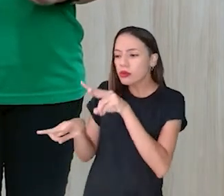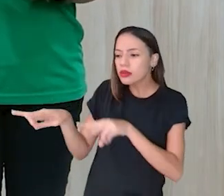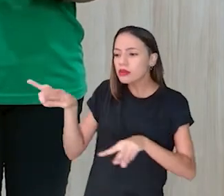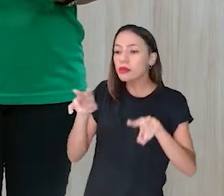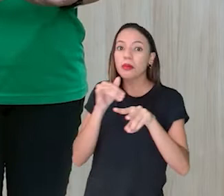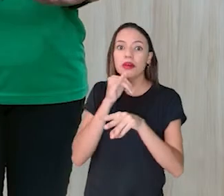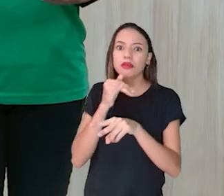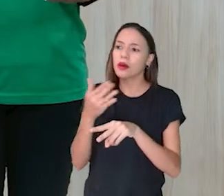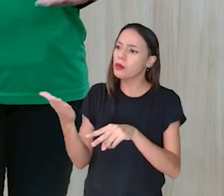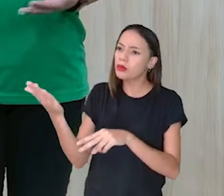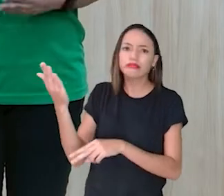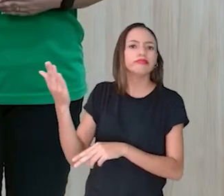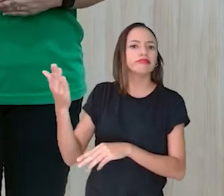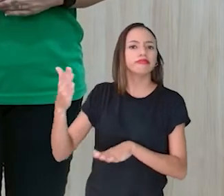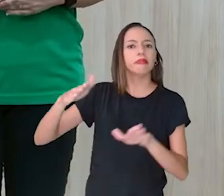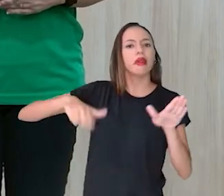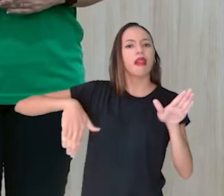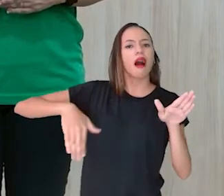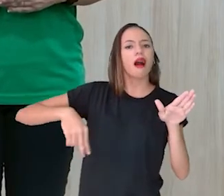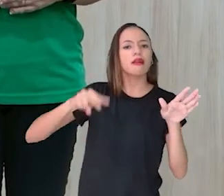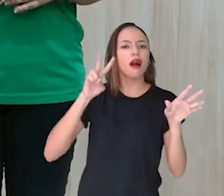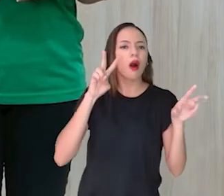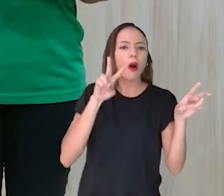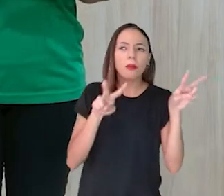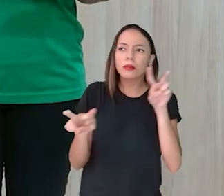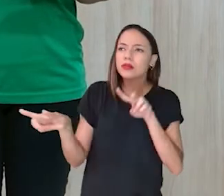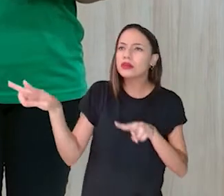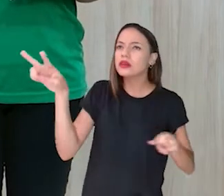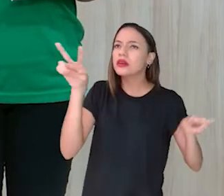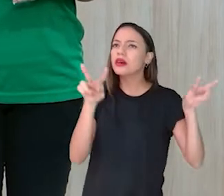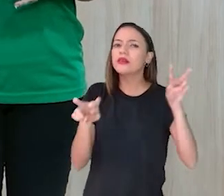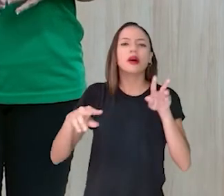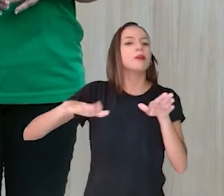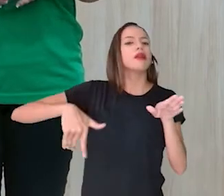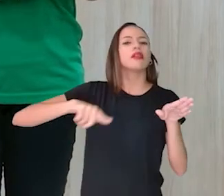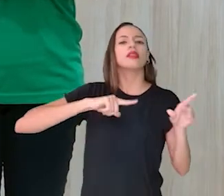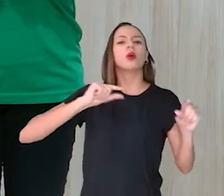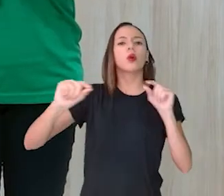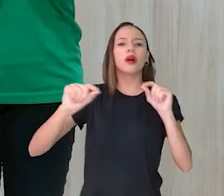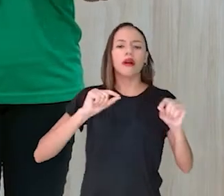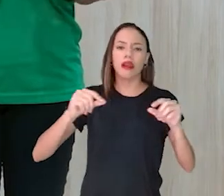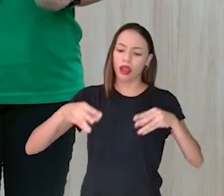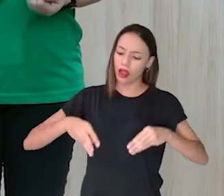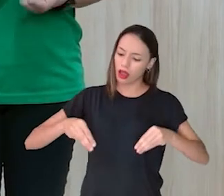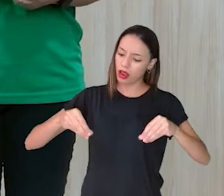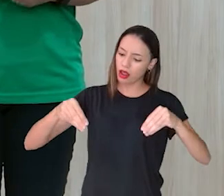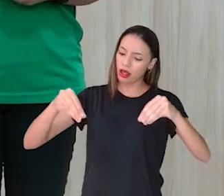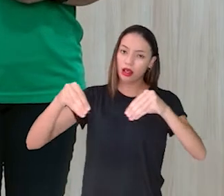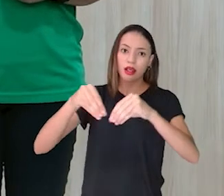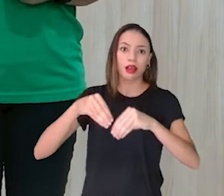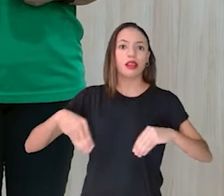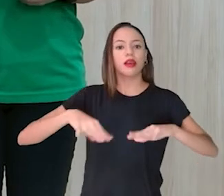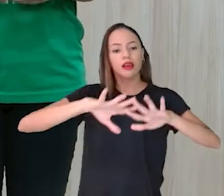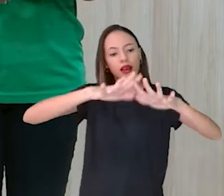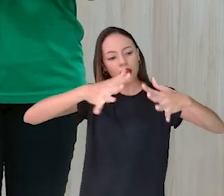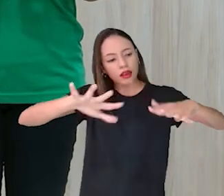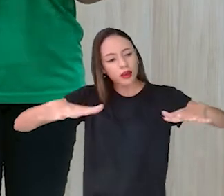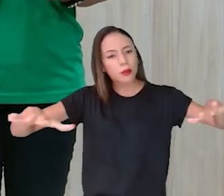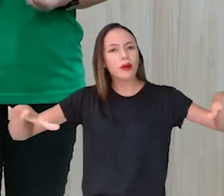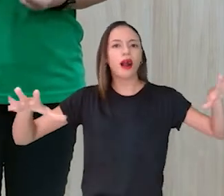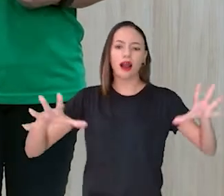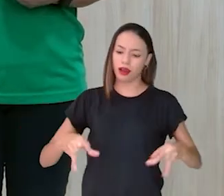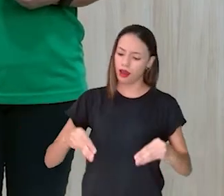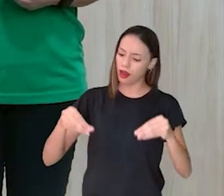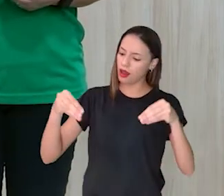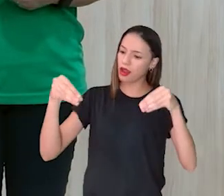praia, o que é que nós estamos vendo na praia? Então a praia tem o mar, tem a areia, como é que a areia é